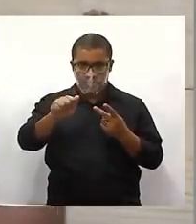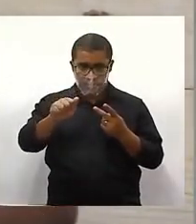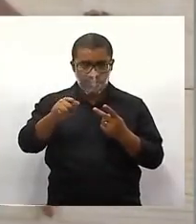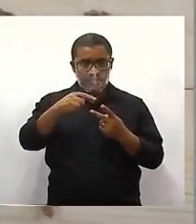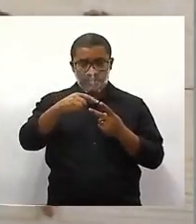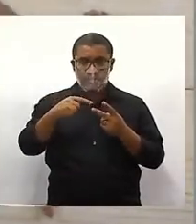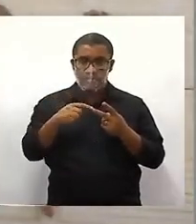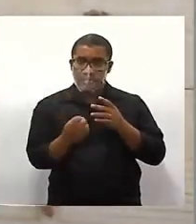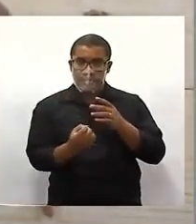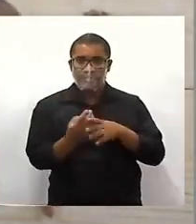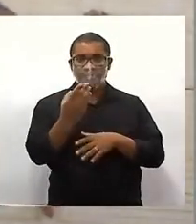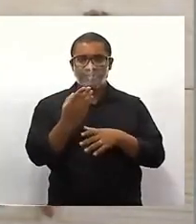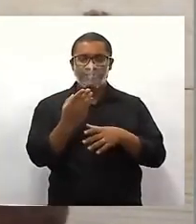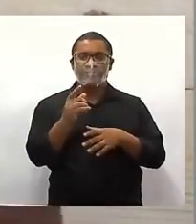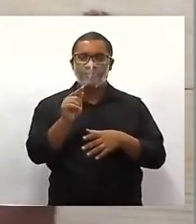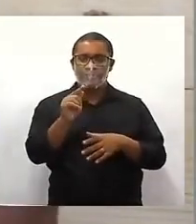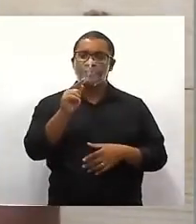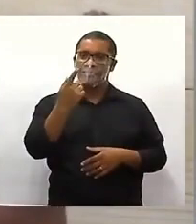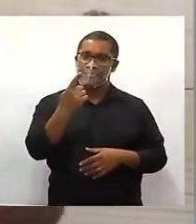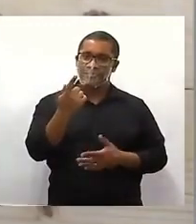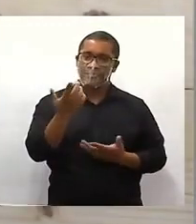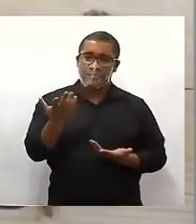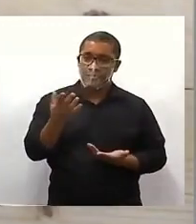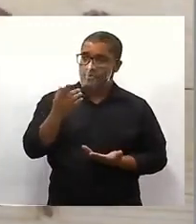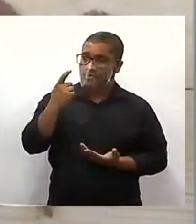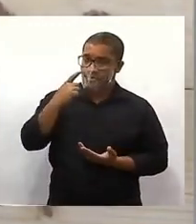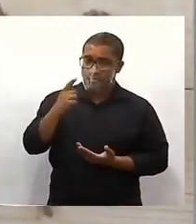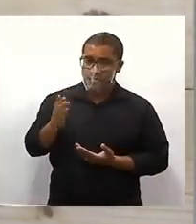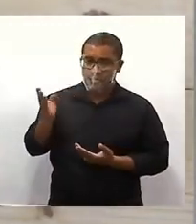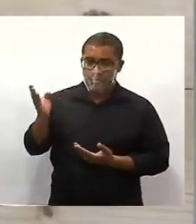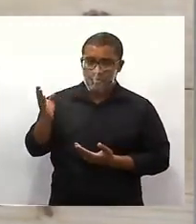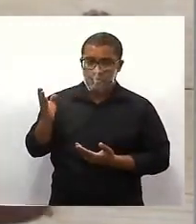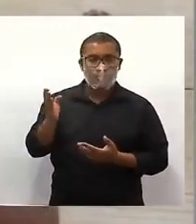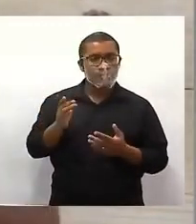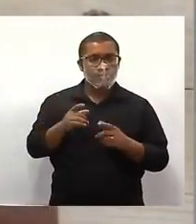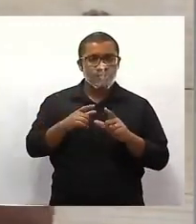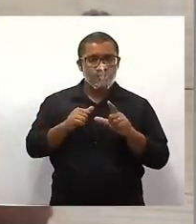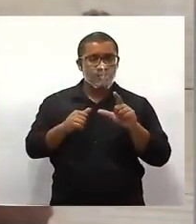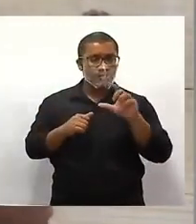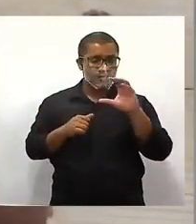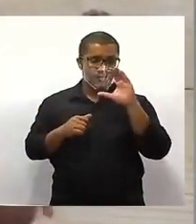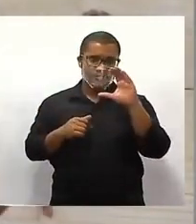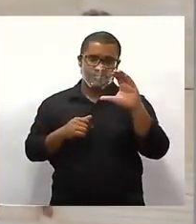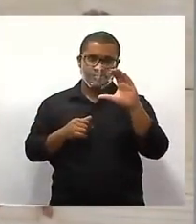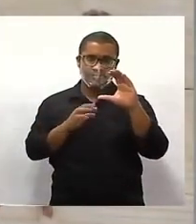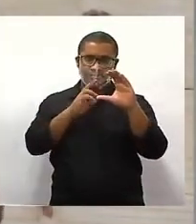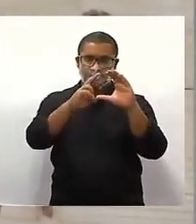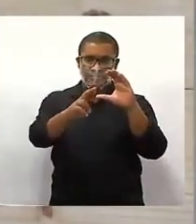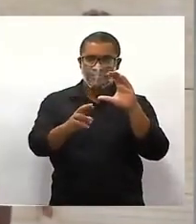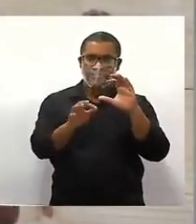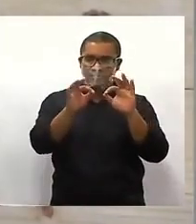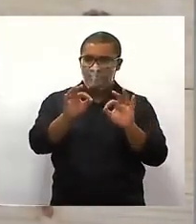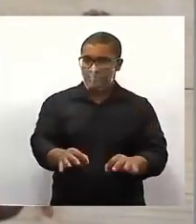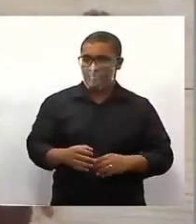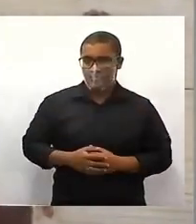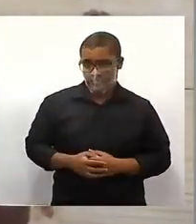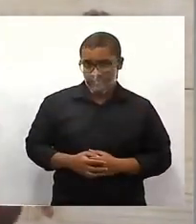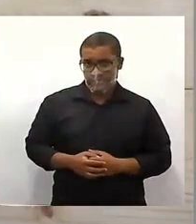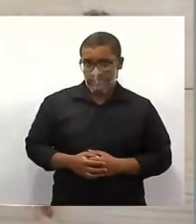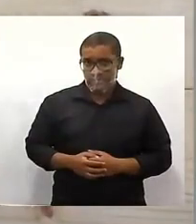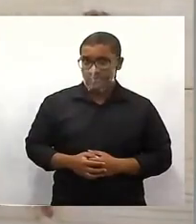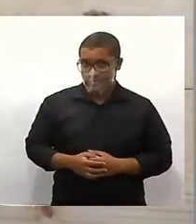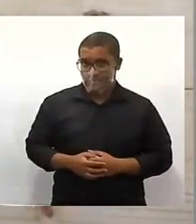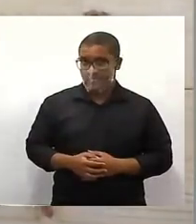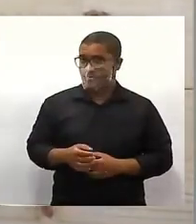aí, determinismo geográfico de Friedrich Ratzel, na qual o fundamento se diz o homem